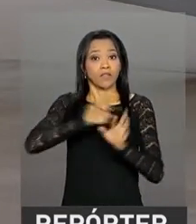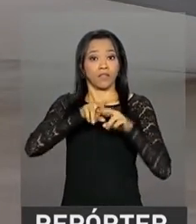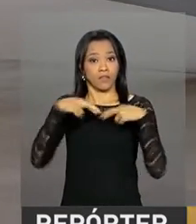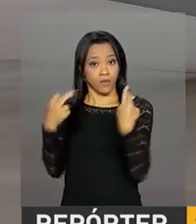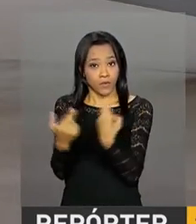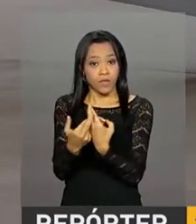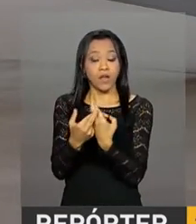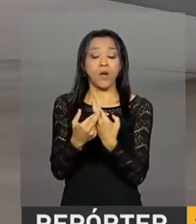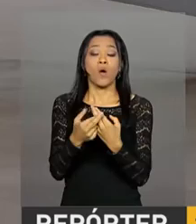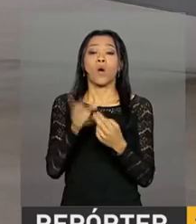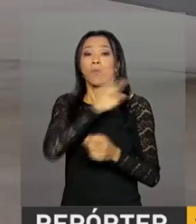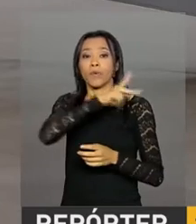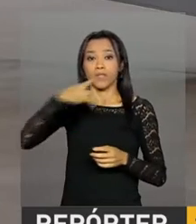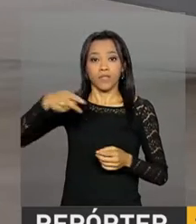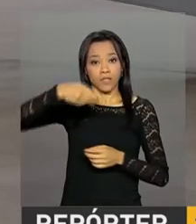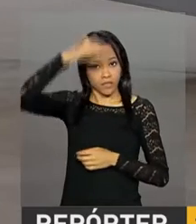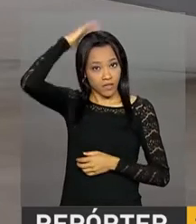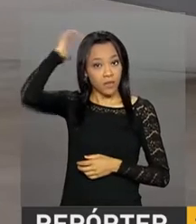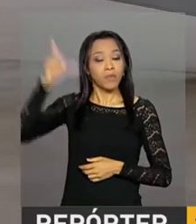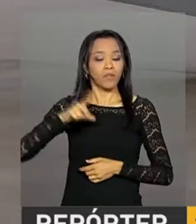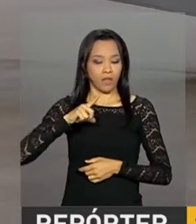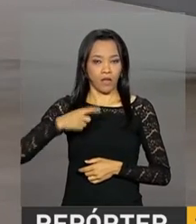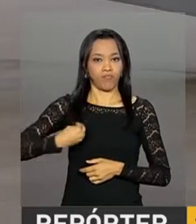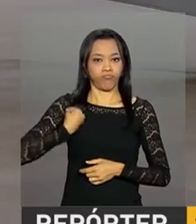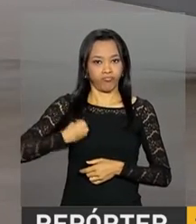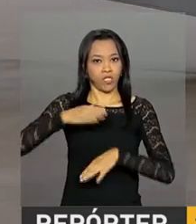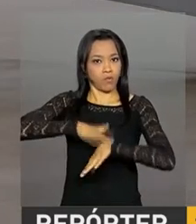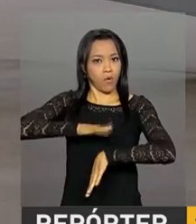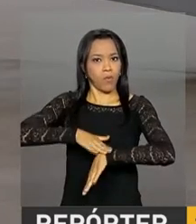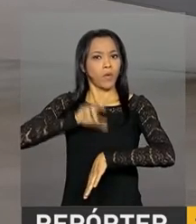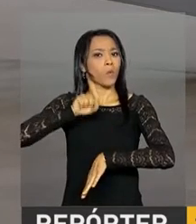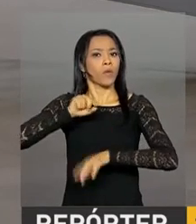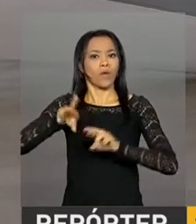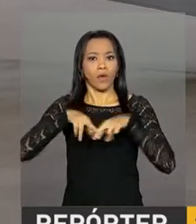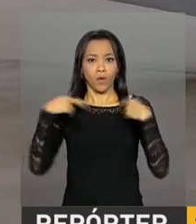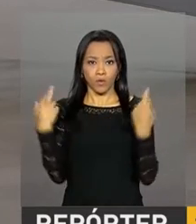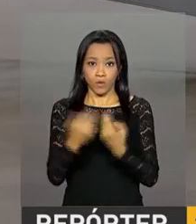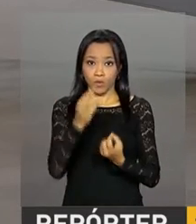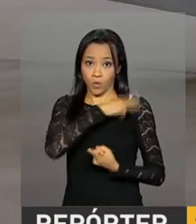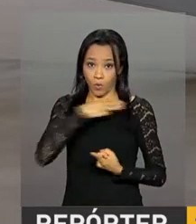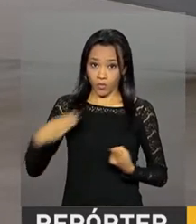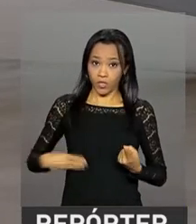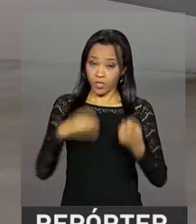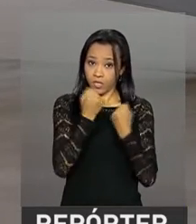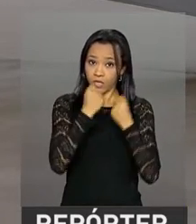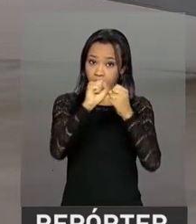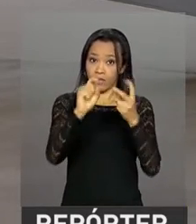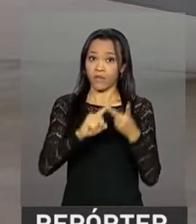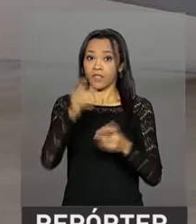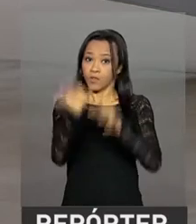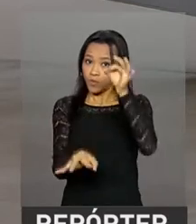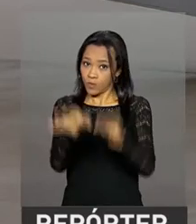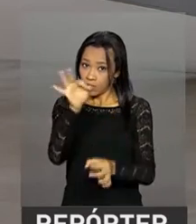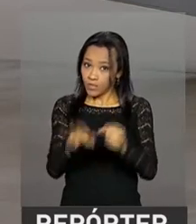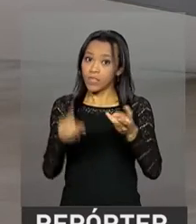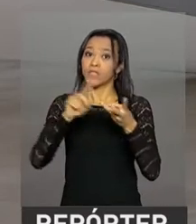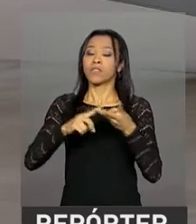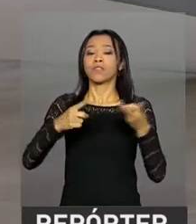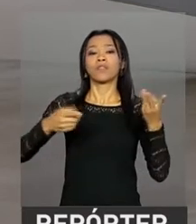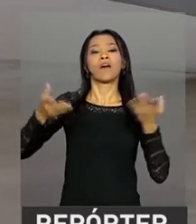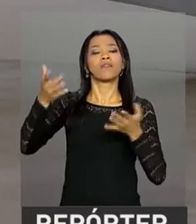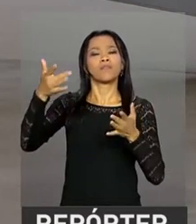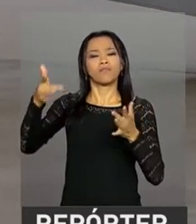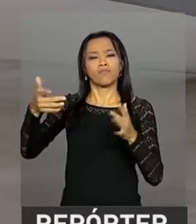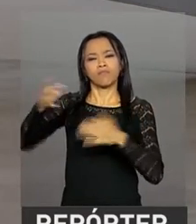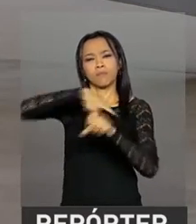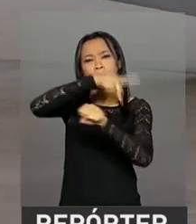michel temer cumprir neste momento um outro compromisso ele está reunido com os ministros da defesa da justiça das relações exteriores e do